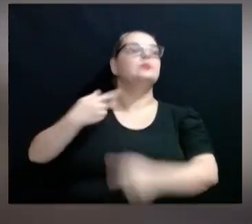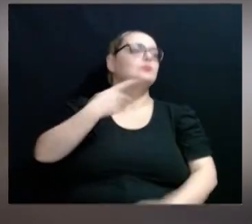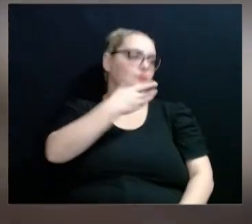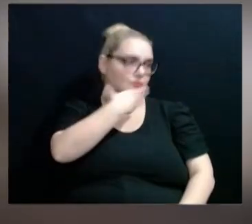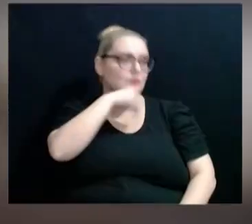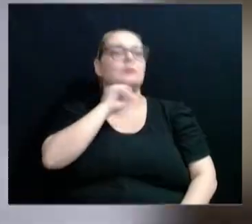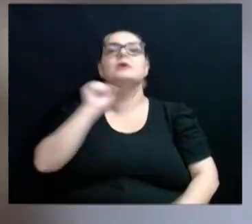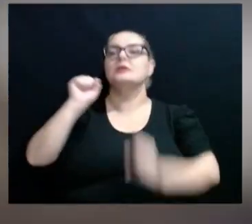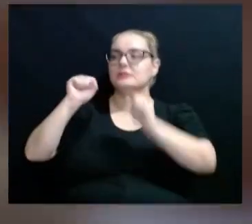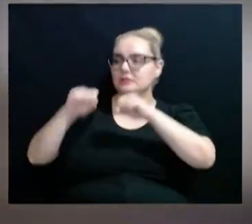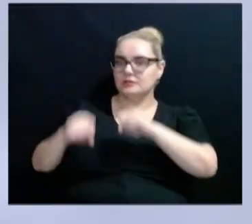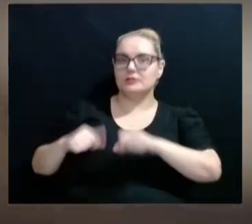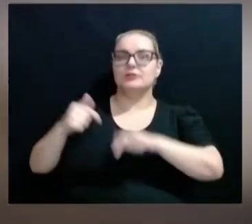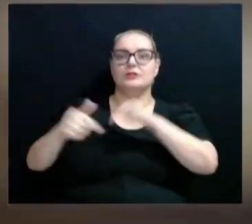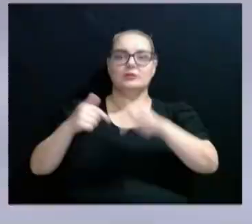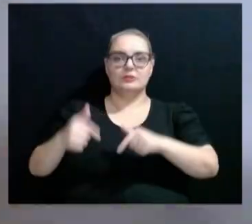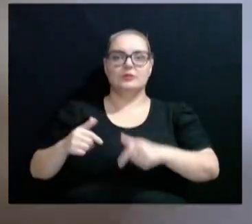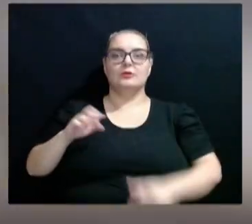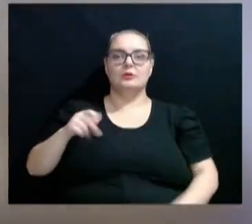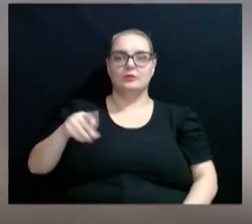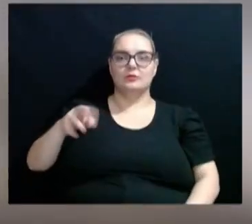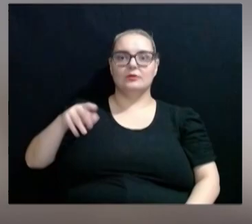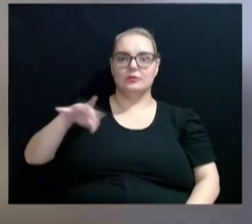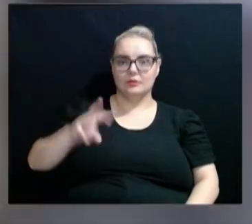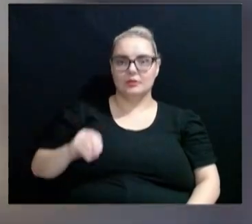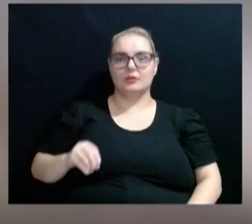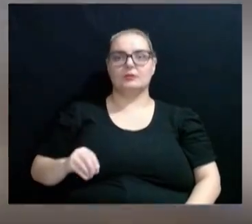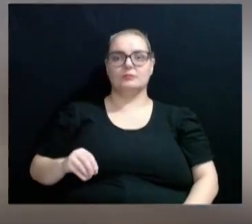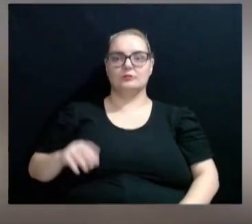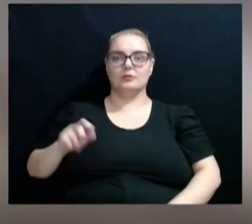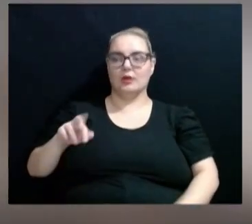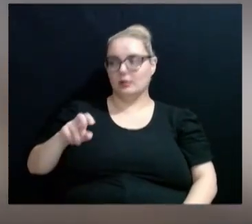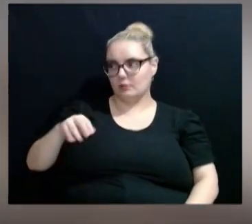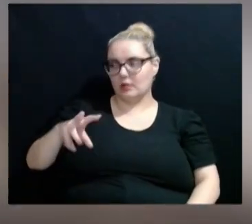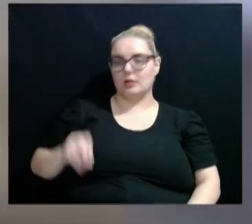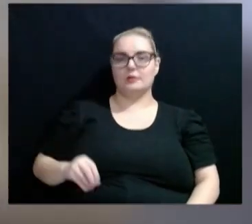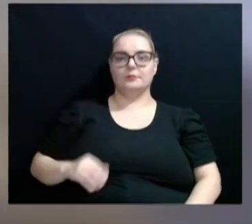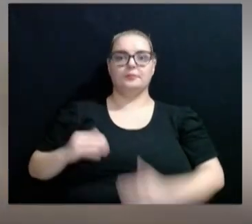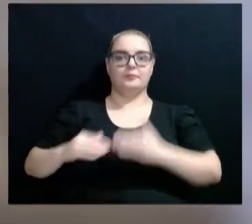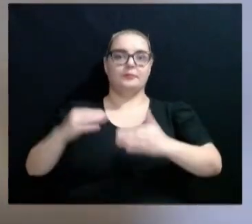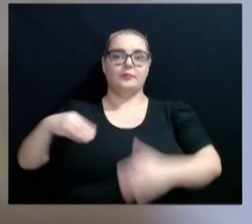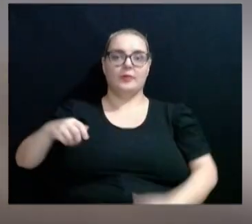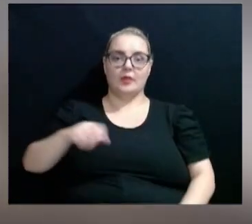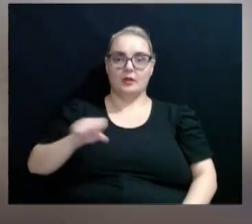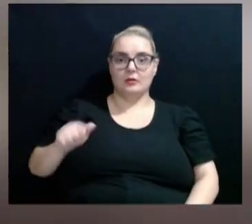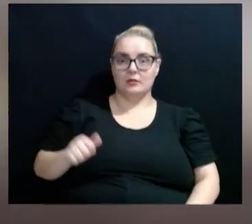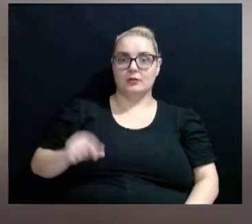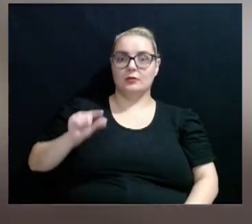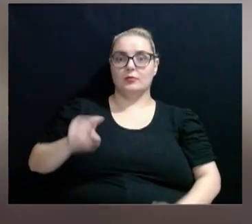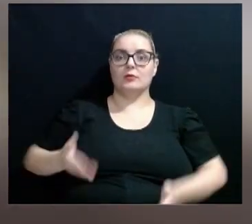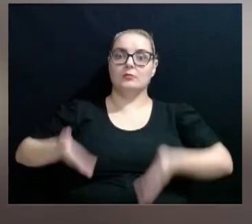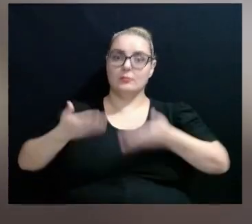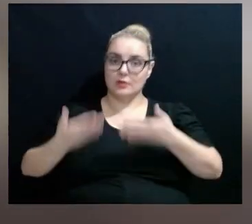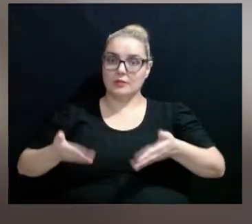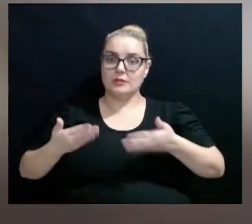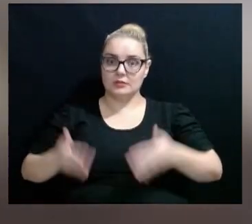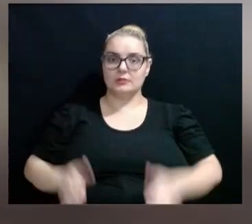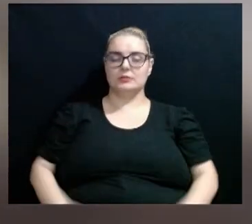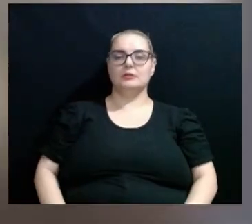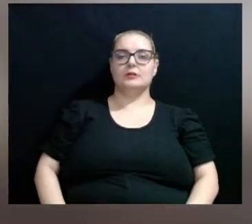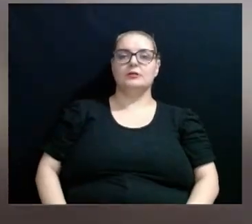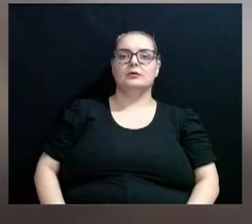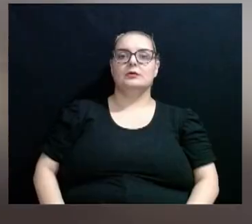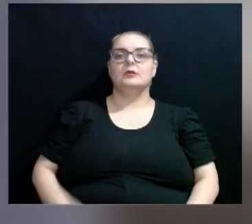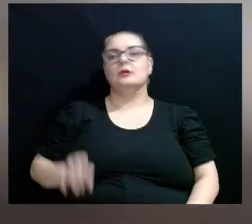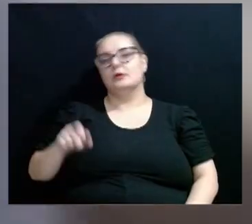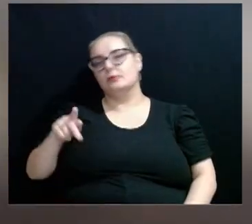entra na construção, né? Que é o conhecimento lá Do seu pai. atrás. Eu trabalho com concreto armado. Desenvolvi uma massa para o